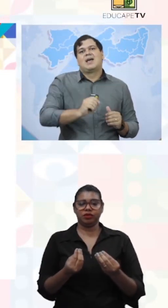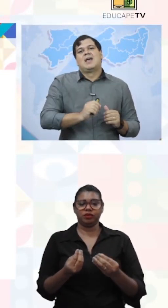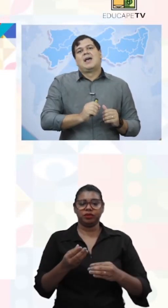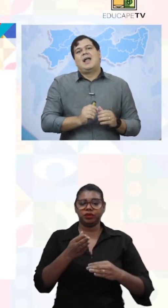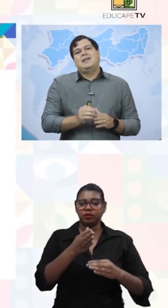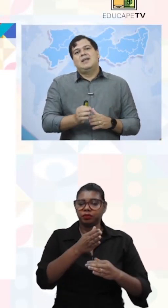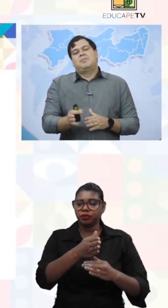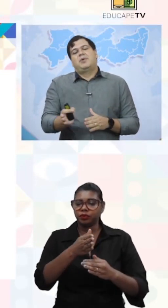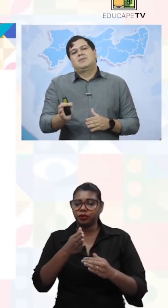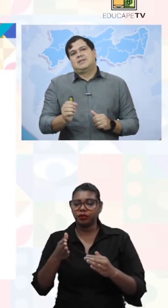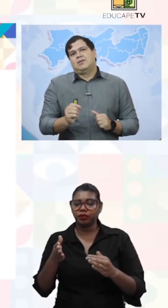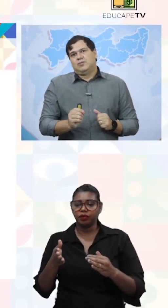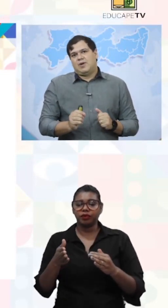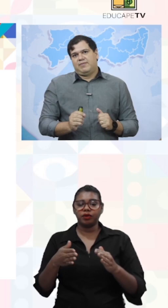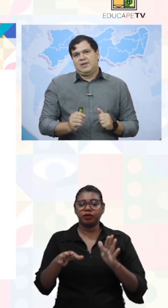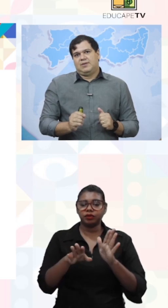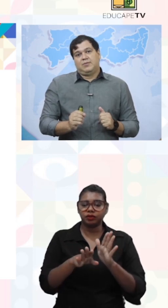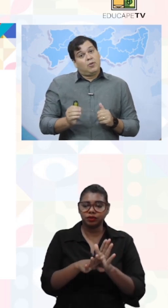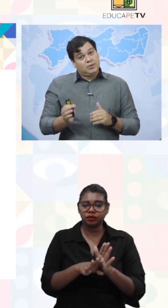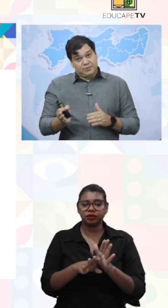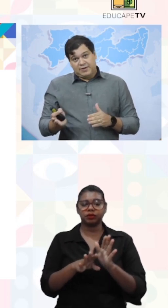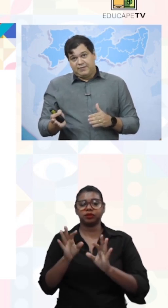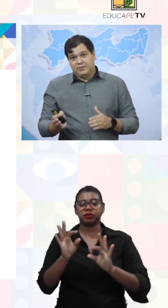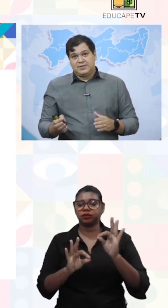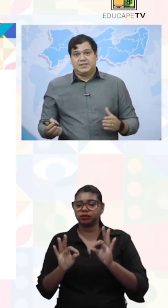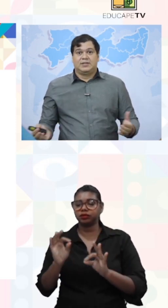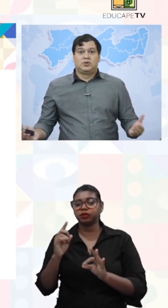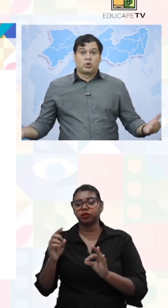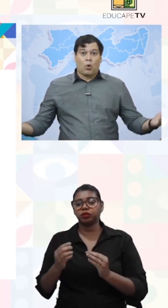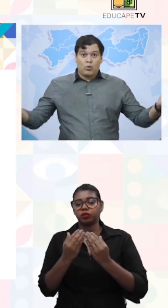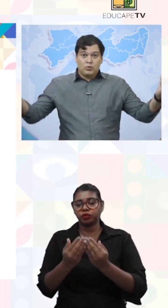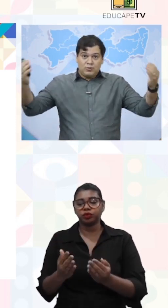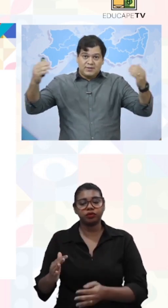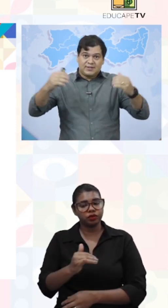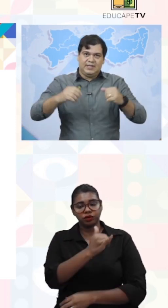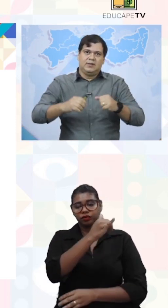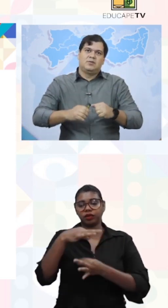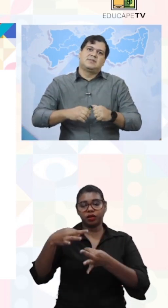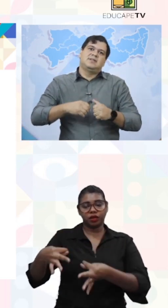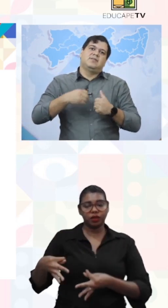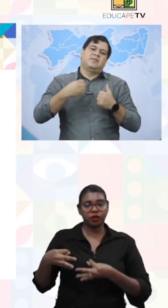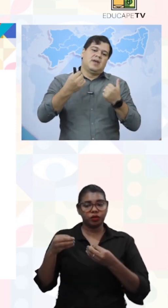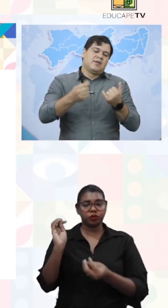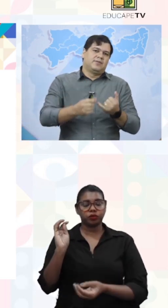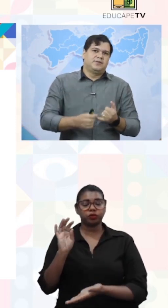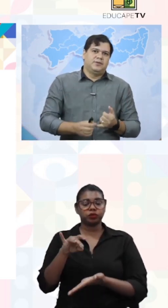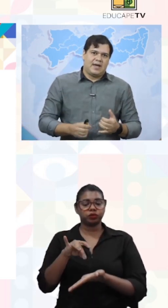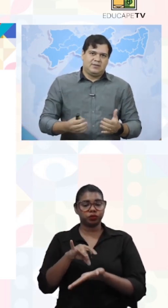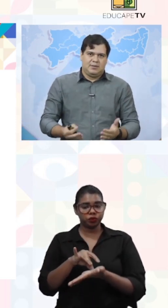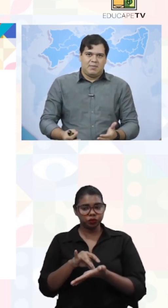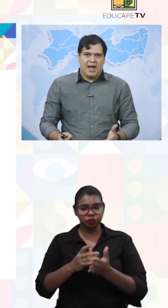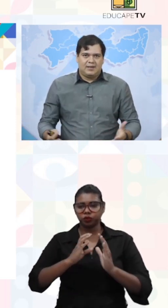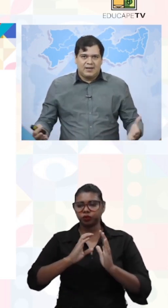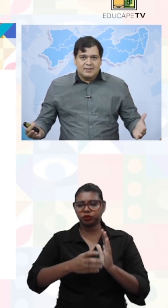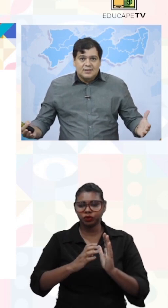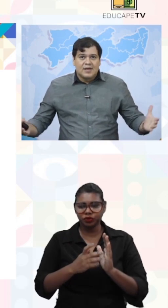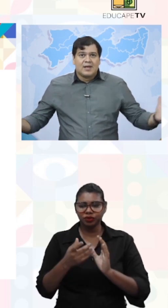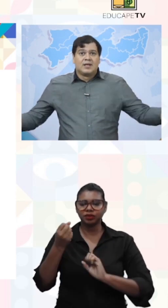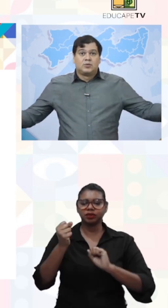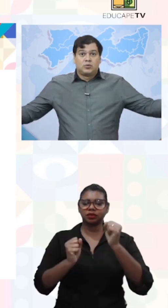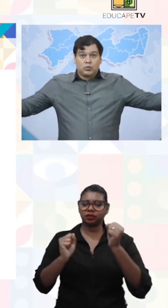departamentalizar a linha de produção de um avião ou de um navio. Ou seja, todos, inclusive funcionários em